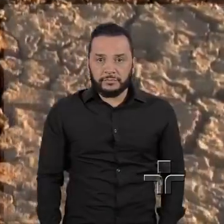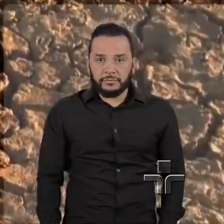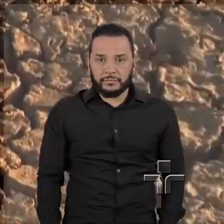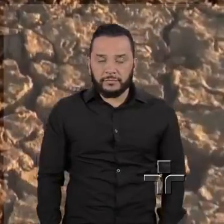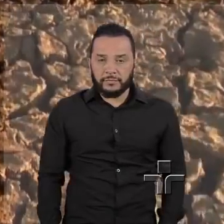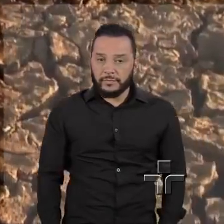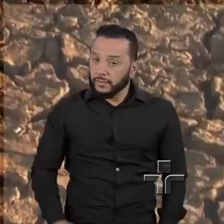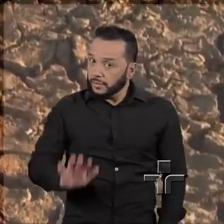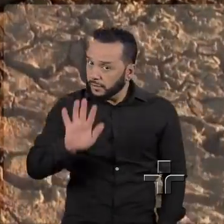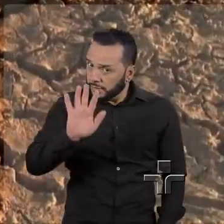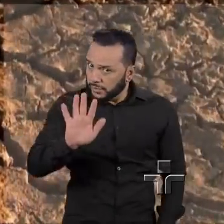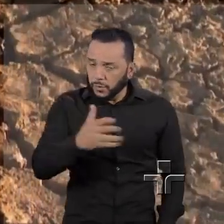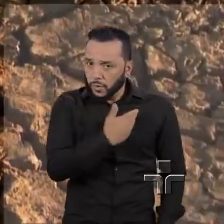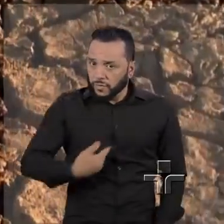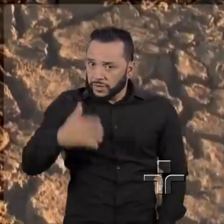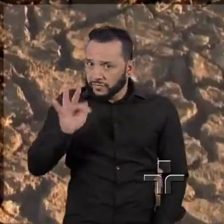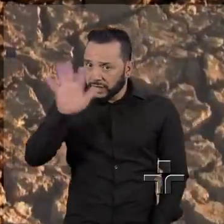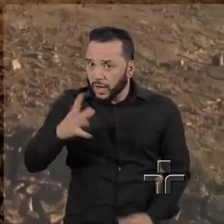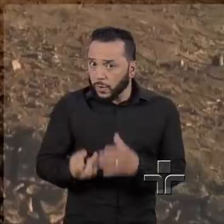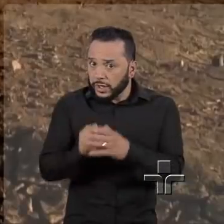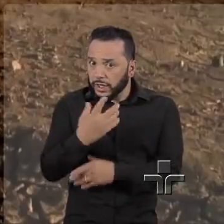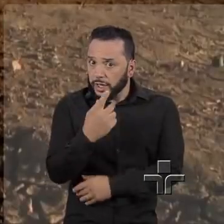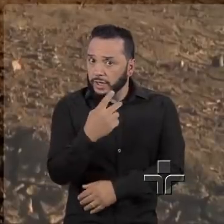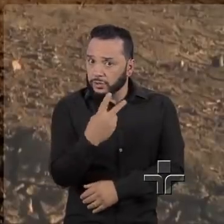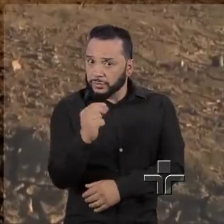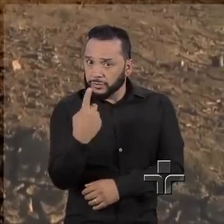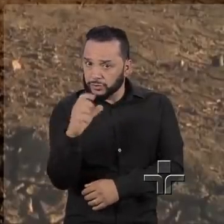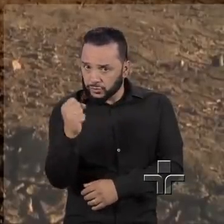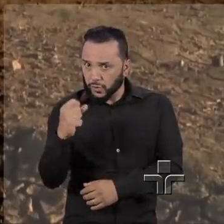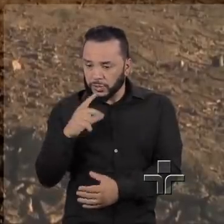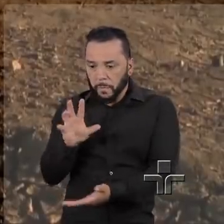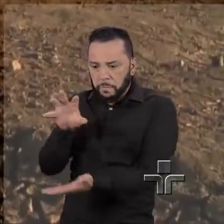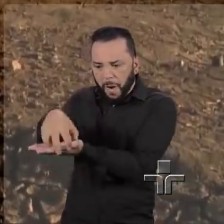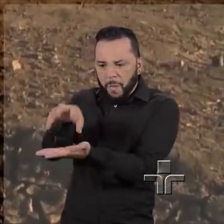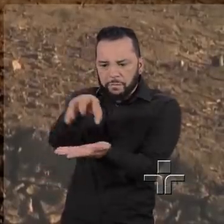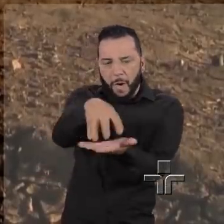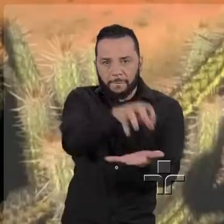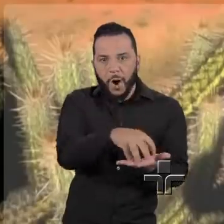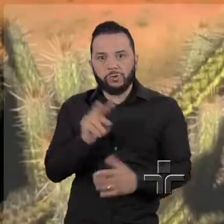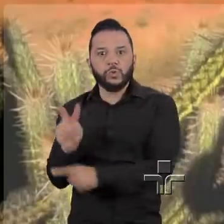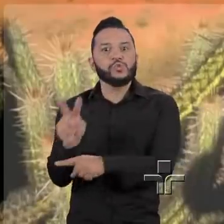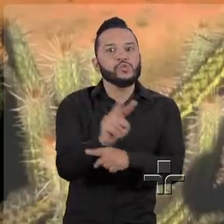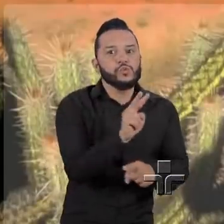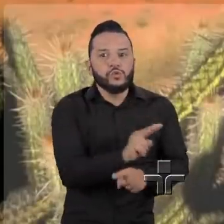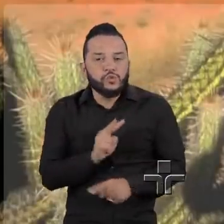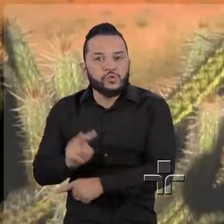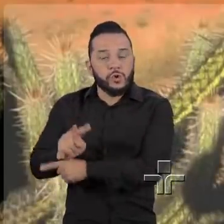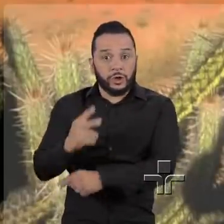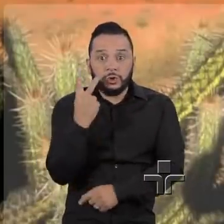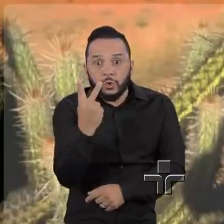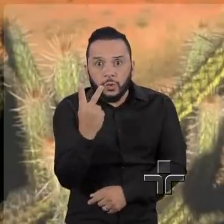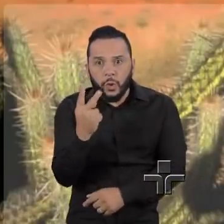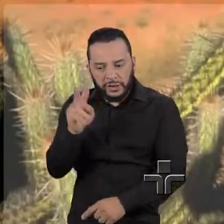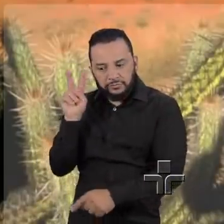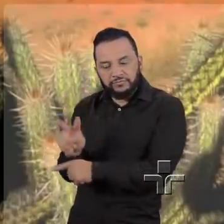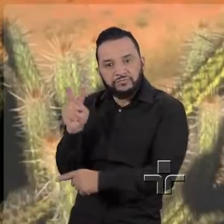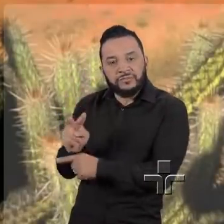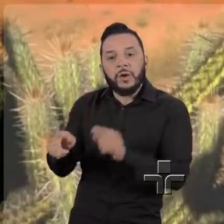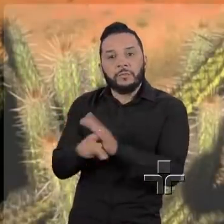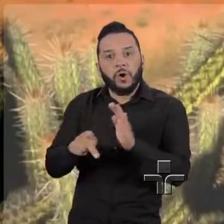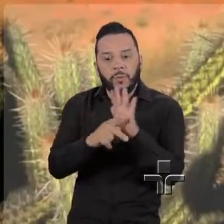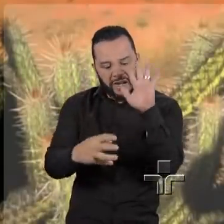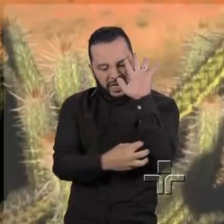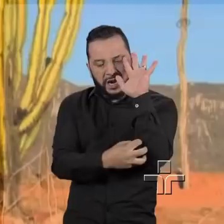O governo federal cria em 2018 5 unidades de conservação. 2 delas vão proteger a